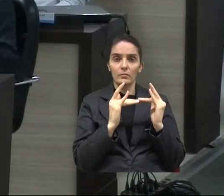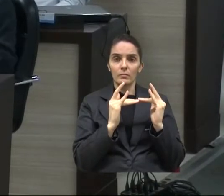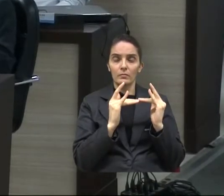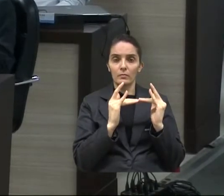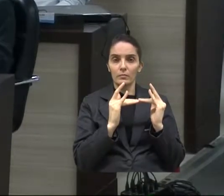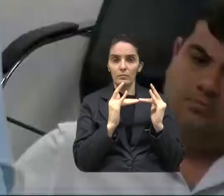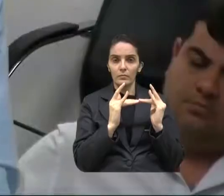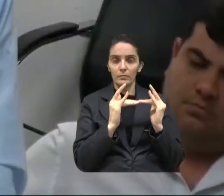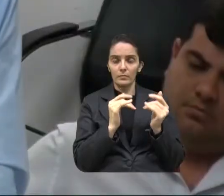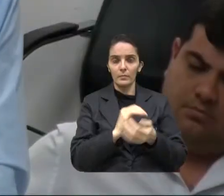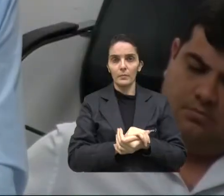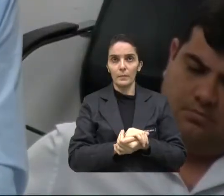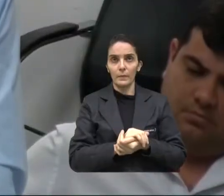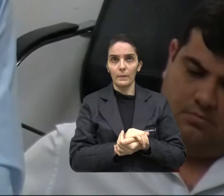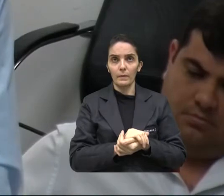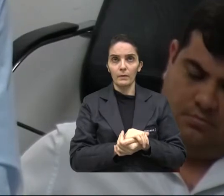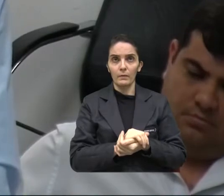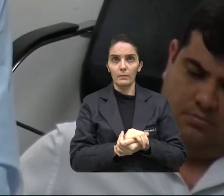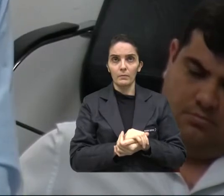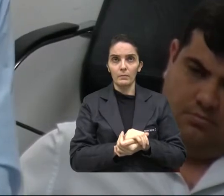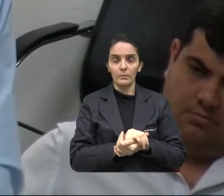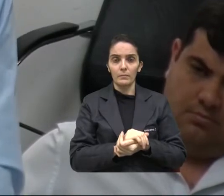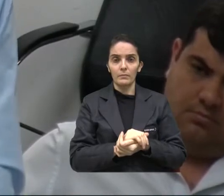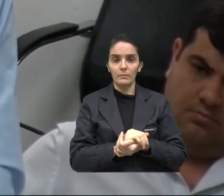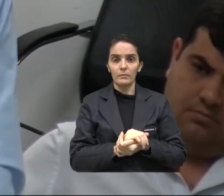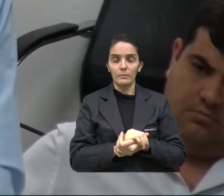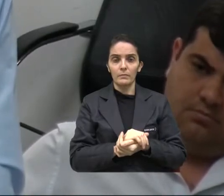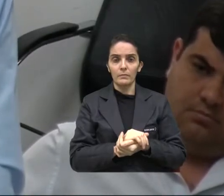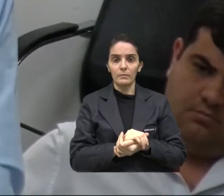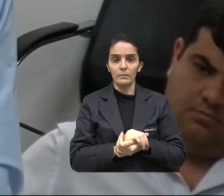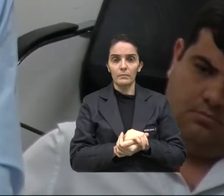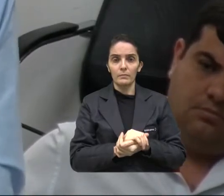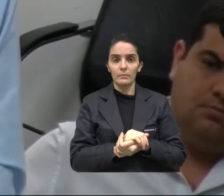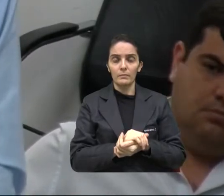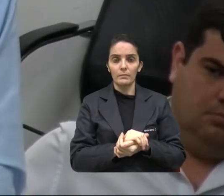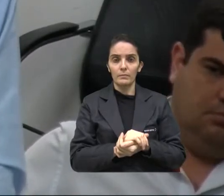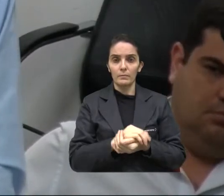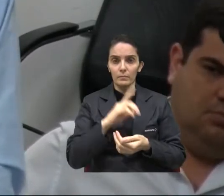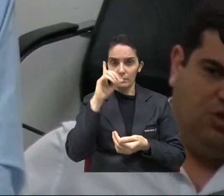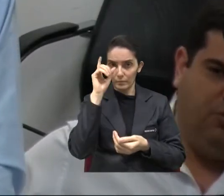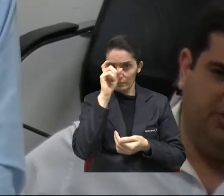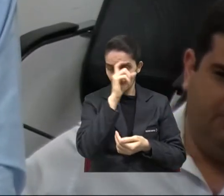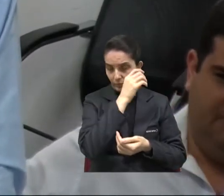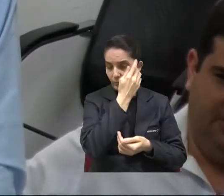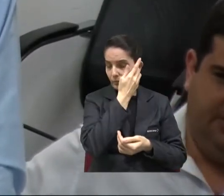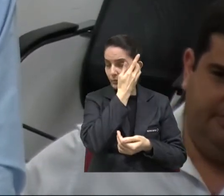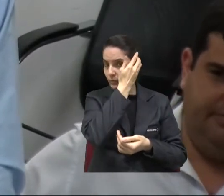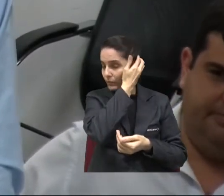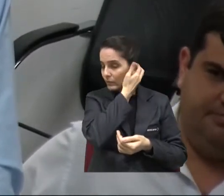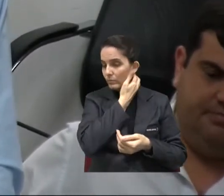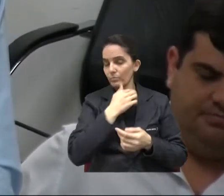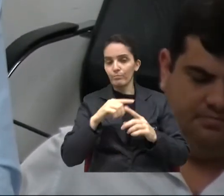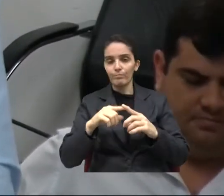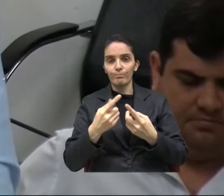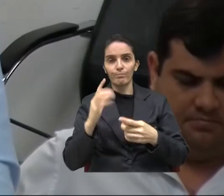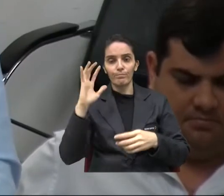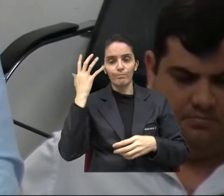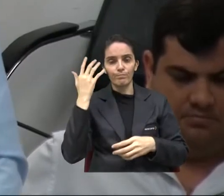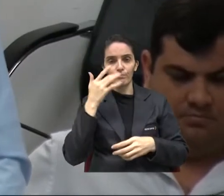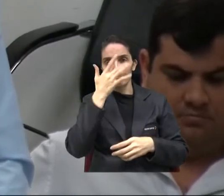nada pior do que ainda você receber a mal educação de alguém